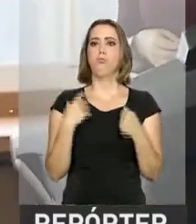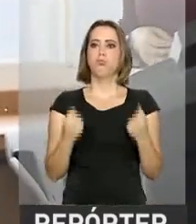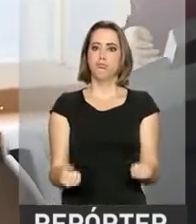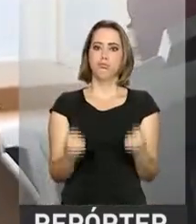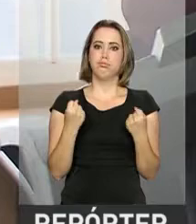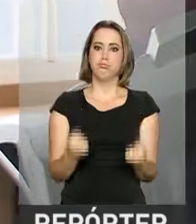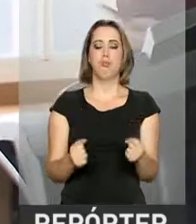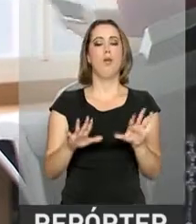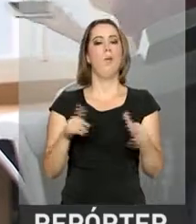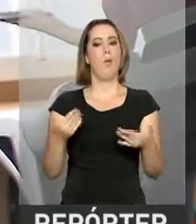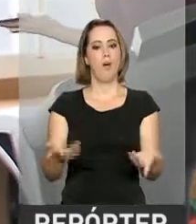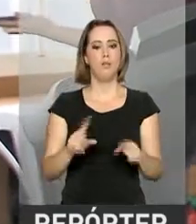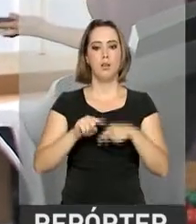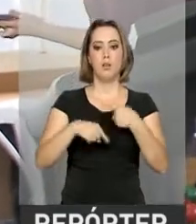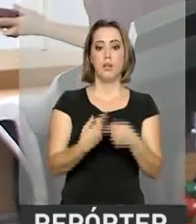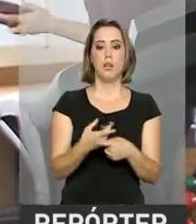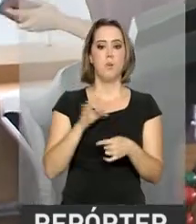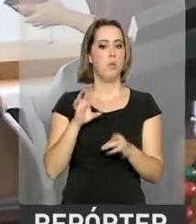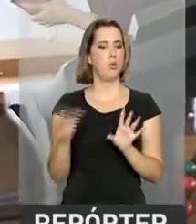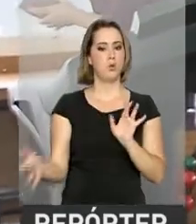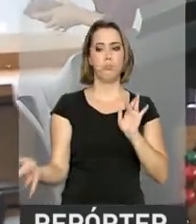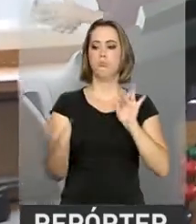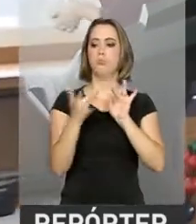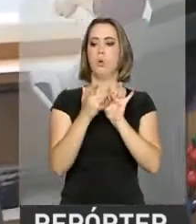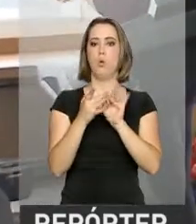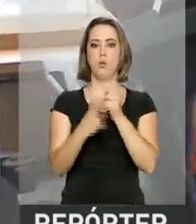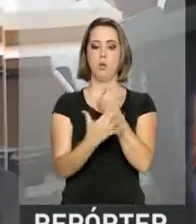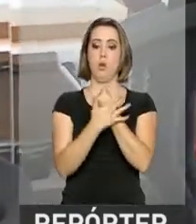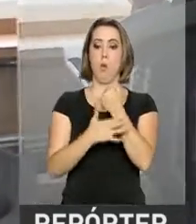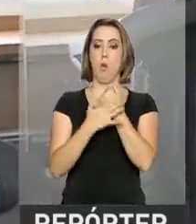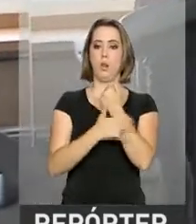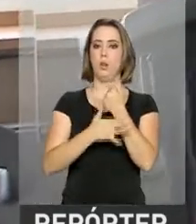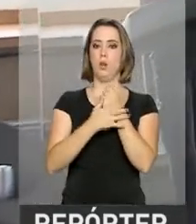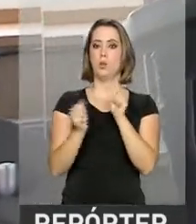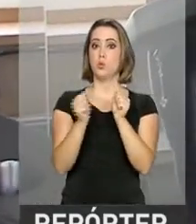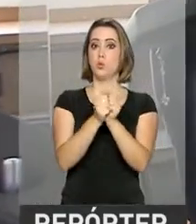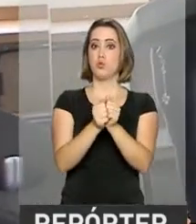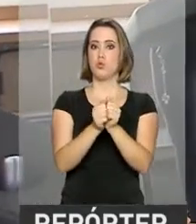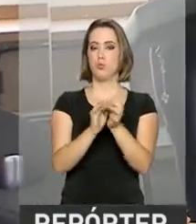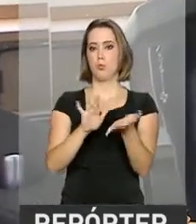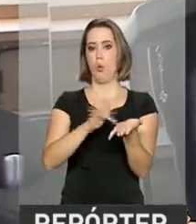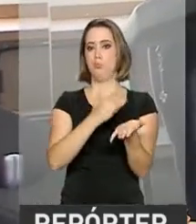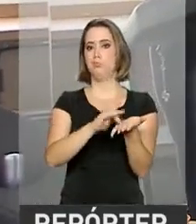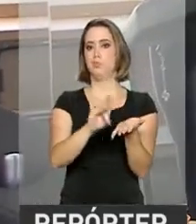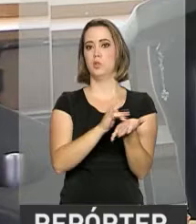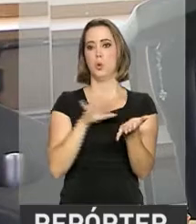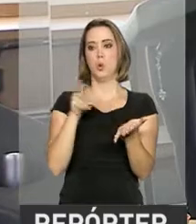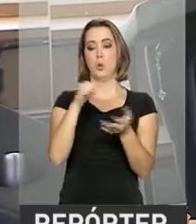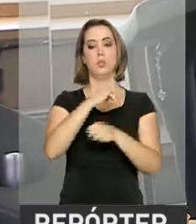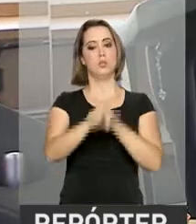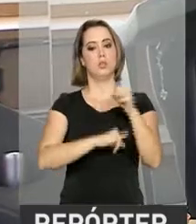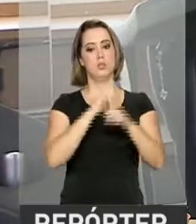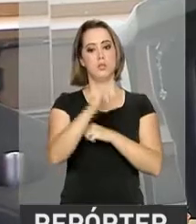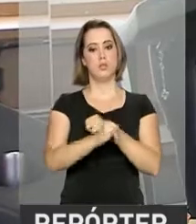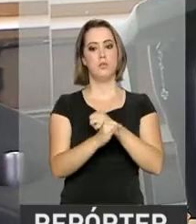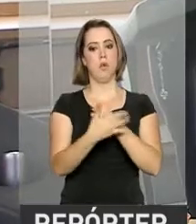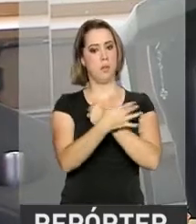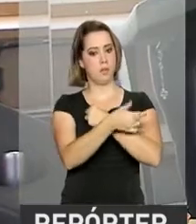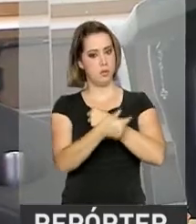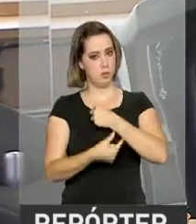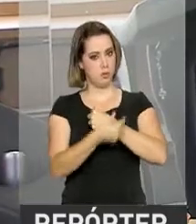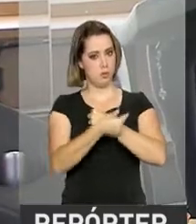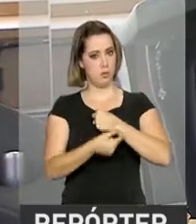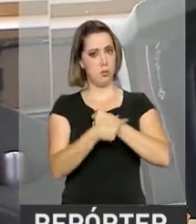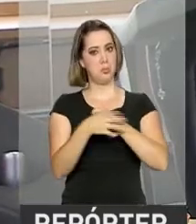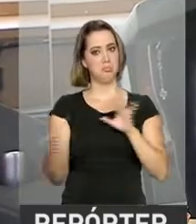Terminado o exercício, é só sincronizar o relógio com o celular e todas as informações registradas aqui vêm para cá